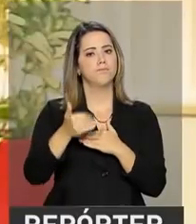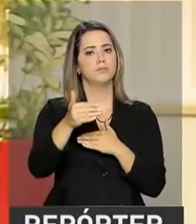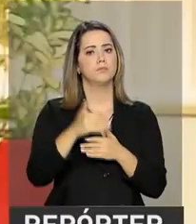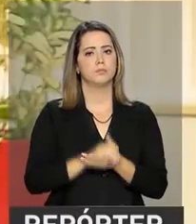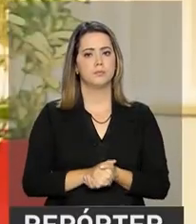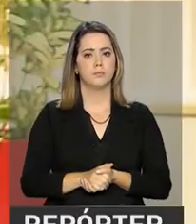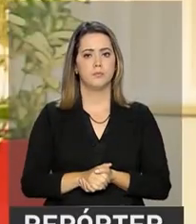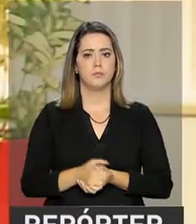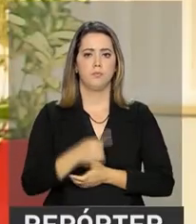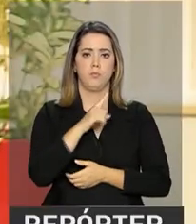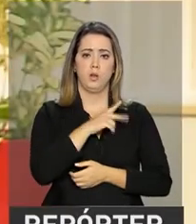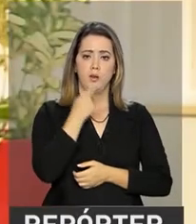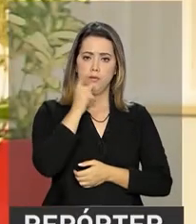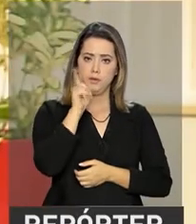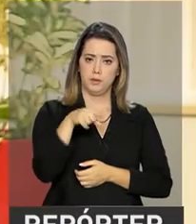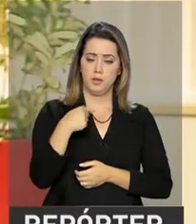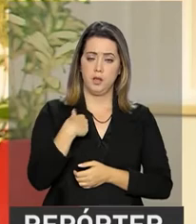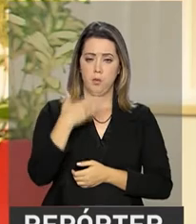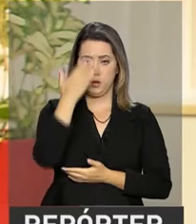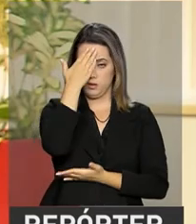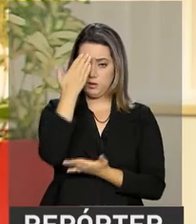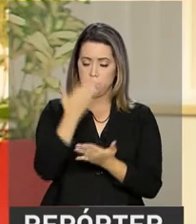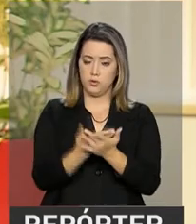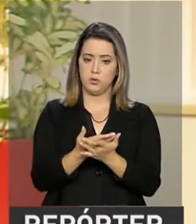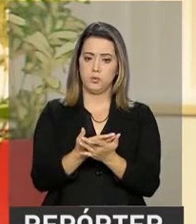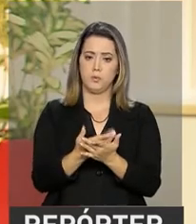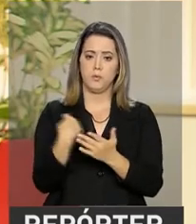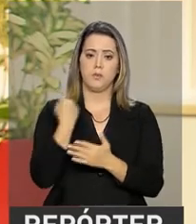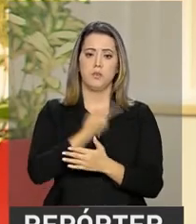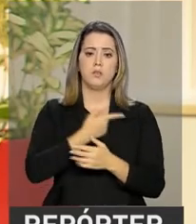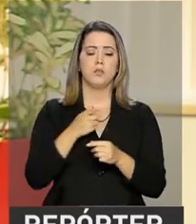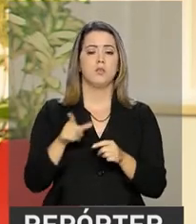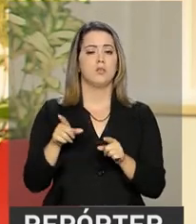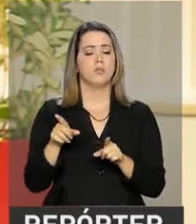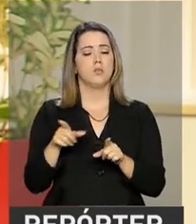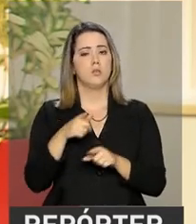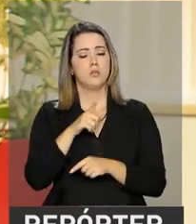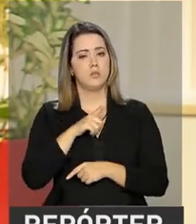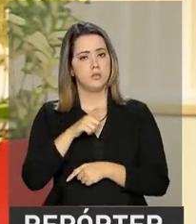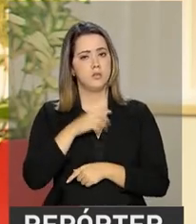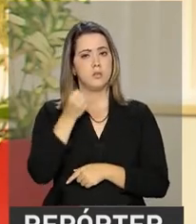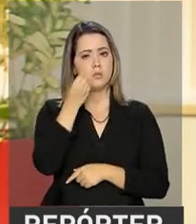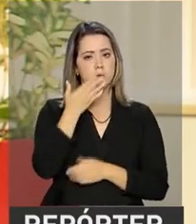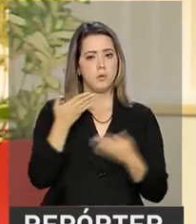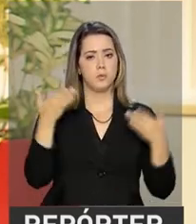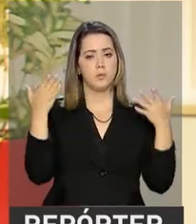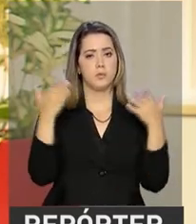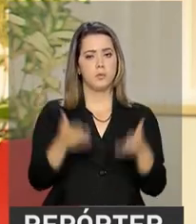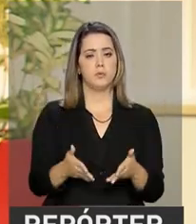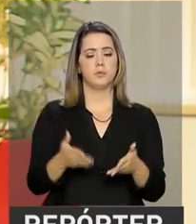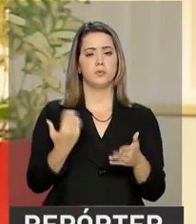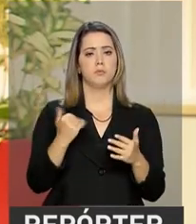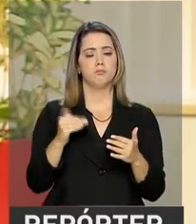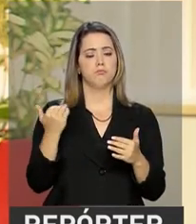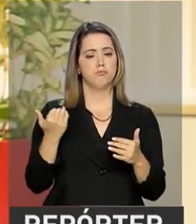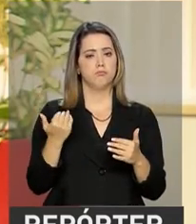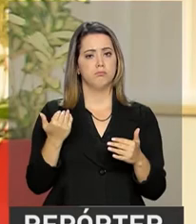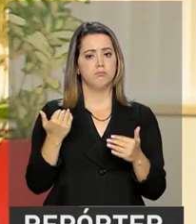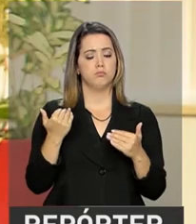Eu acredito que nós tenhamos uma boa participação em cima